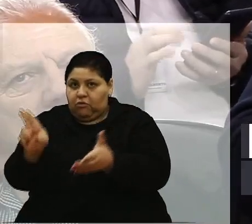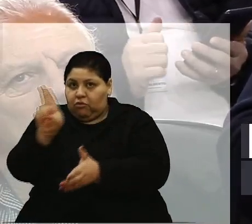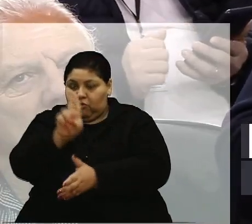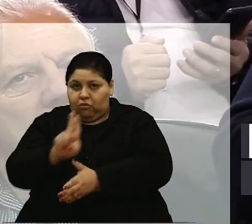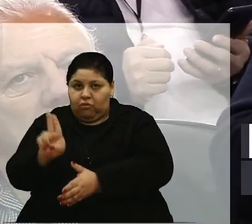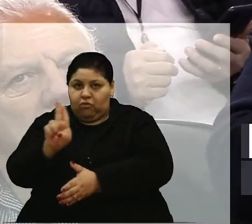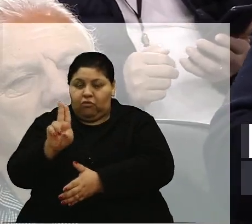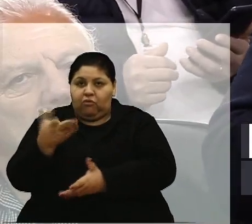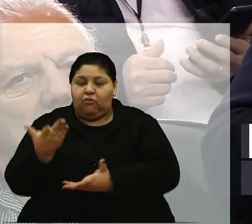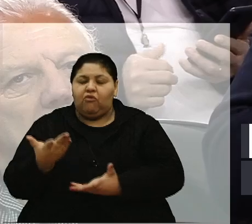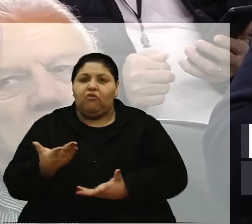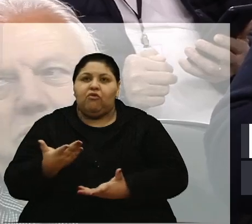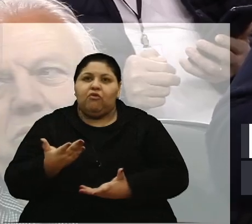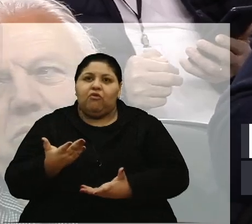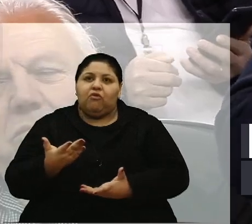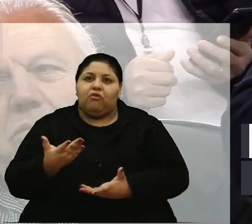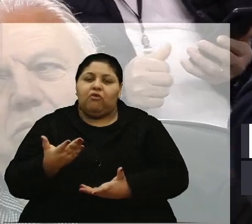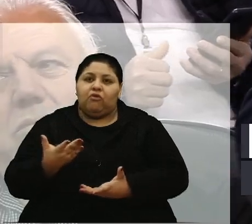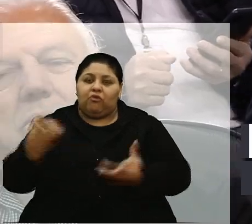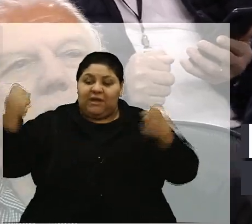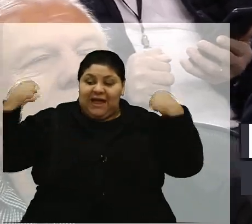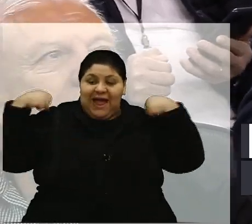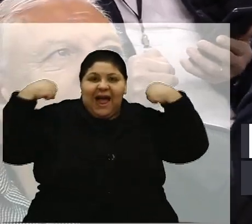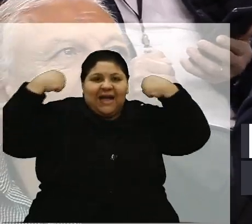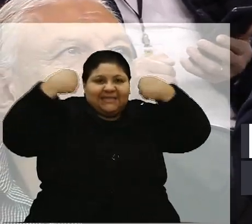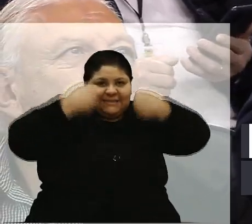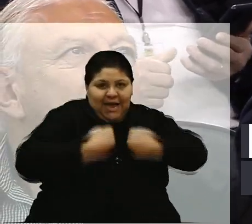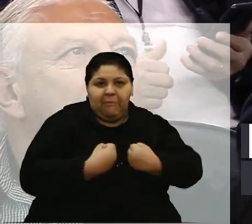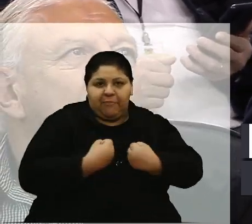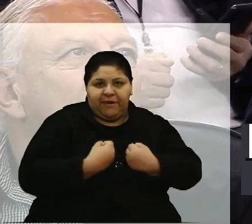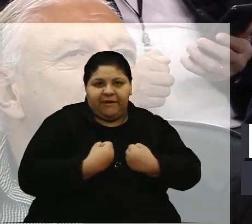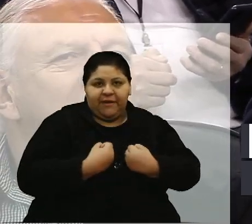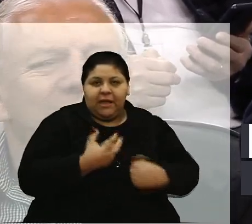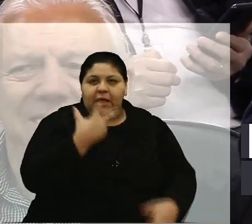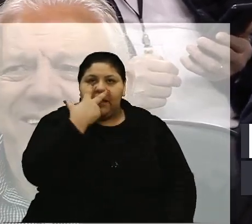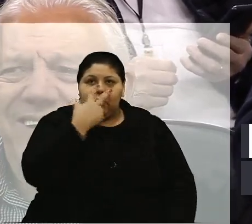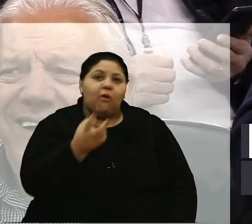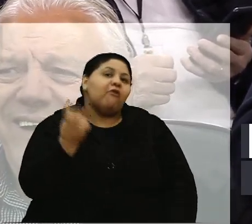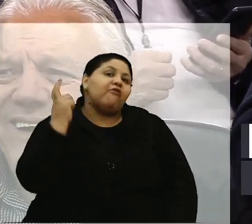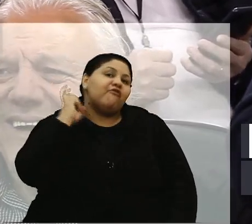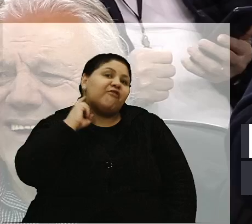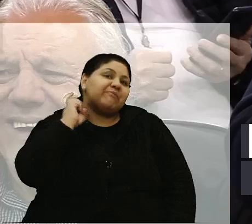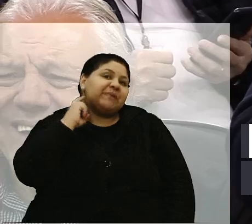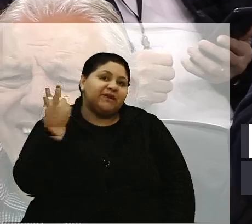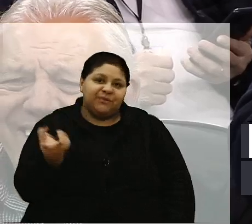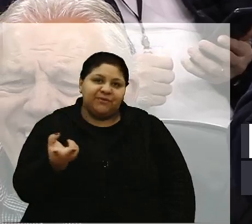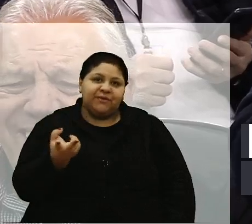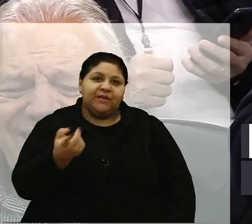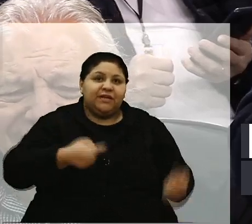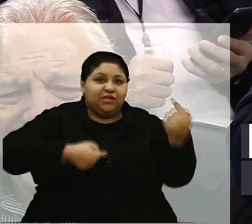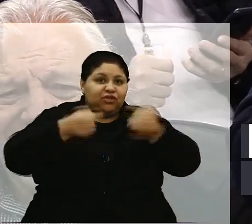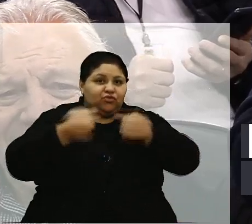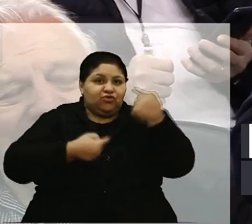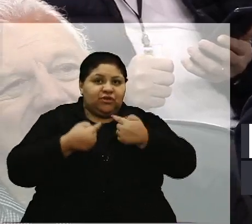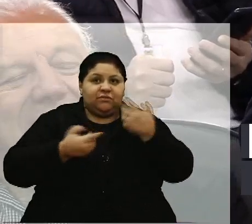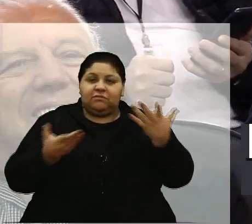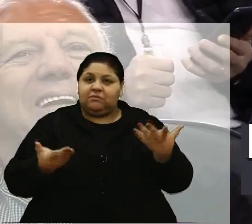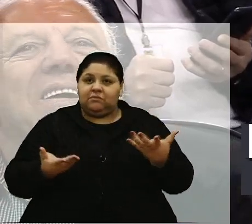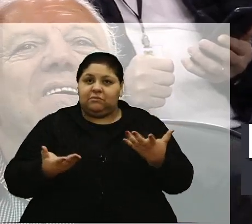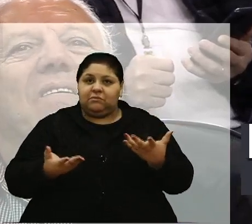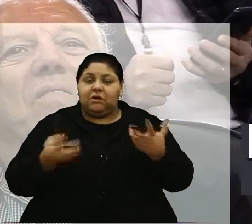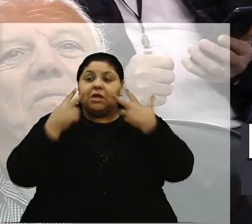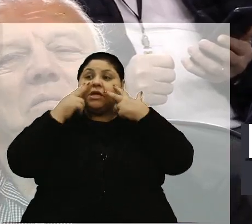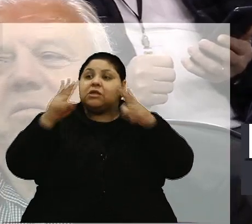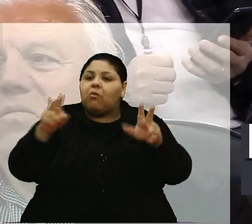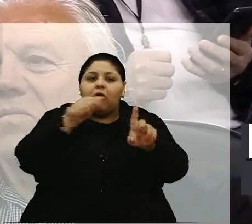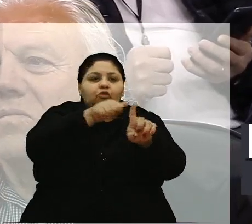como é que se diz lá? Aquelas capas lá de vampiro, assim, e ficam lá entre eles, discutindo entre eles, sem olhar os problemas da sociedade.